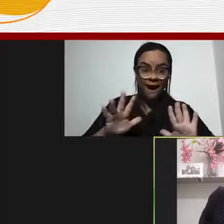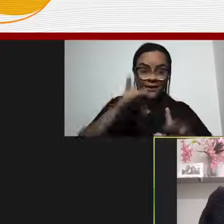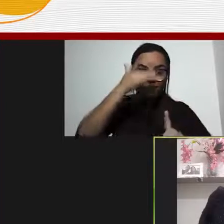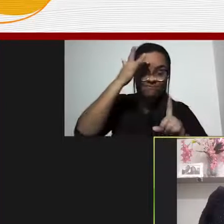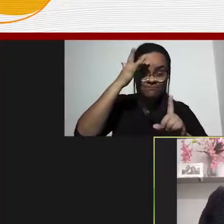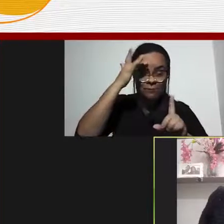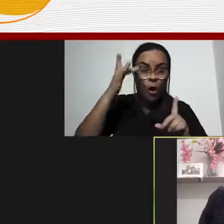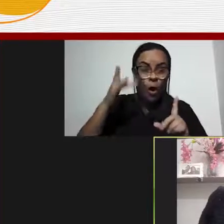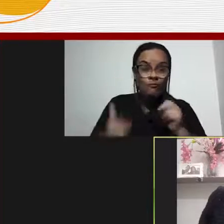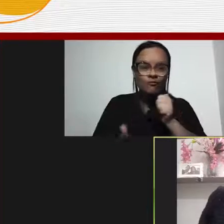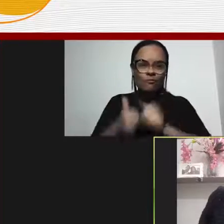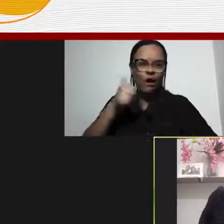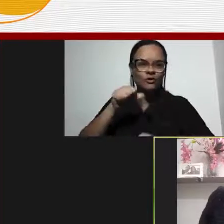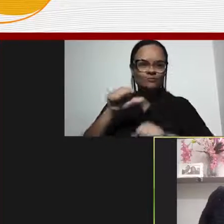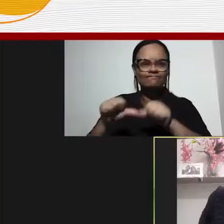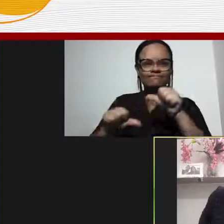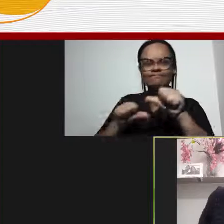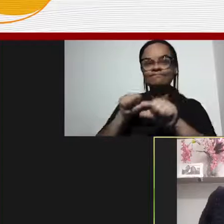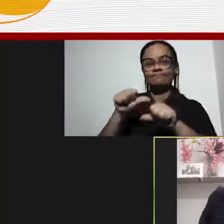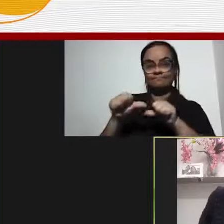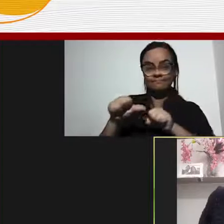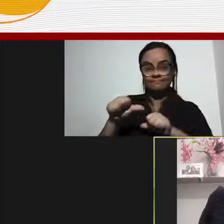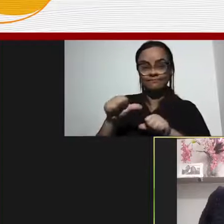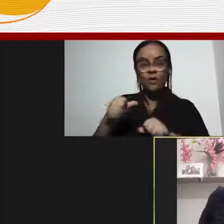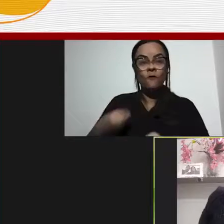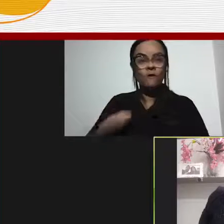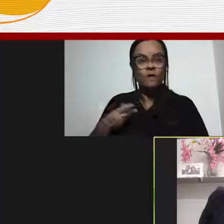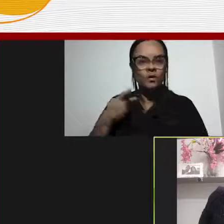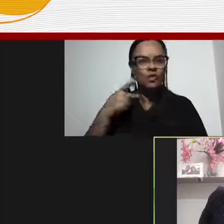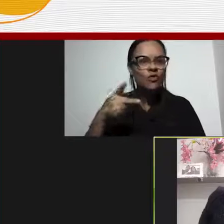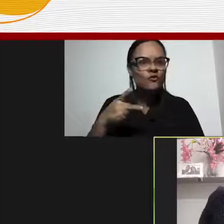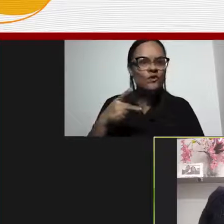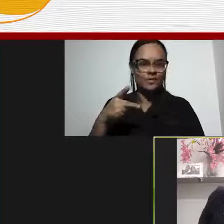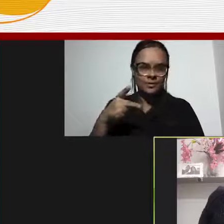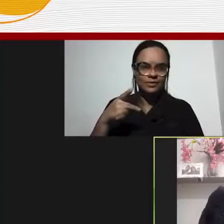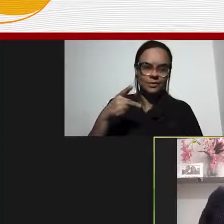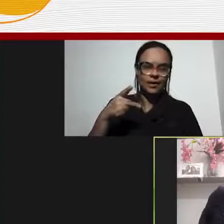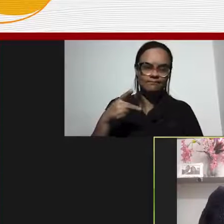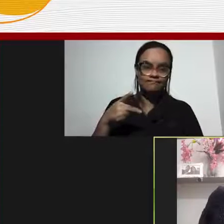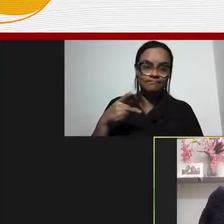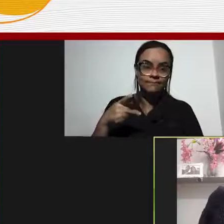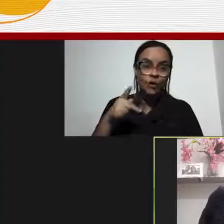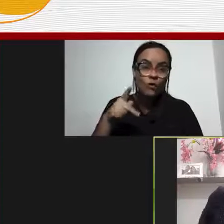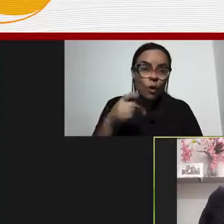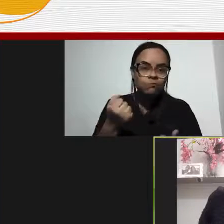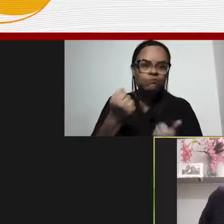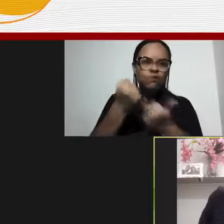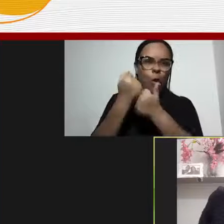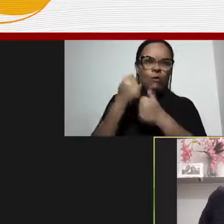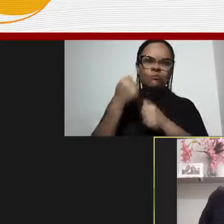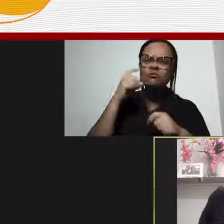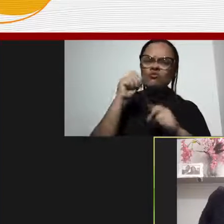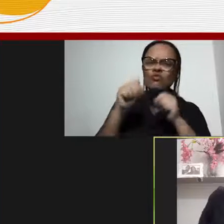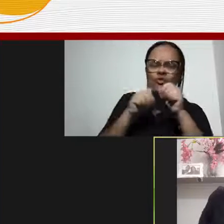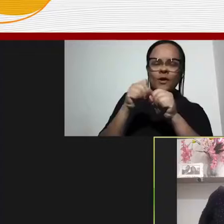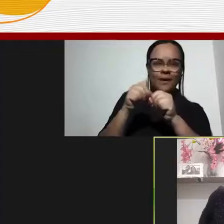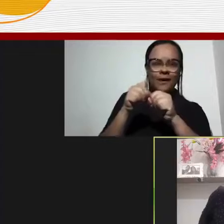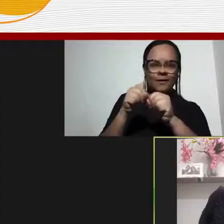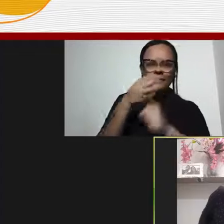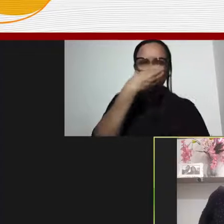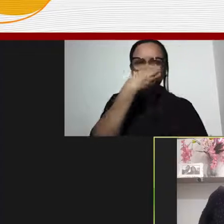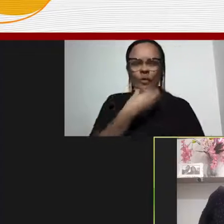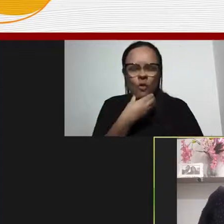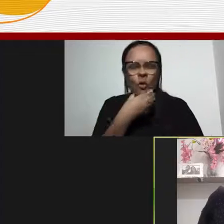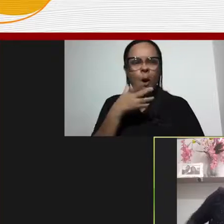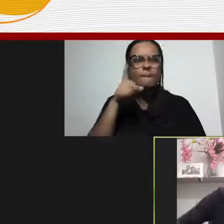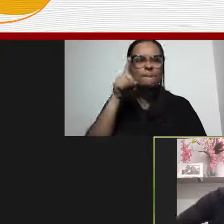sua vida? O que transformou a sua vida e o que te ajudou a ser esse homem que você